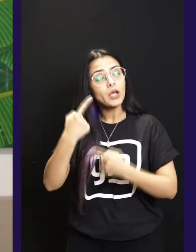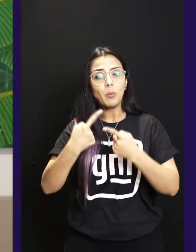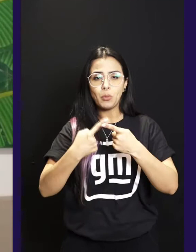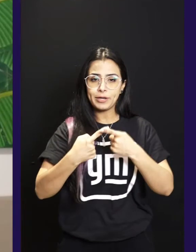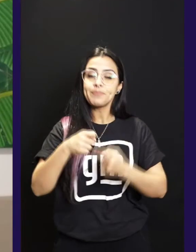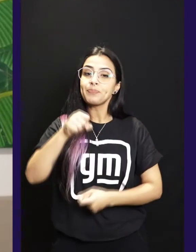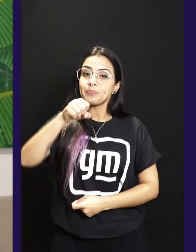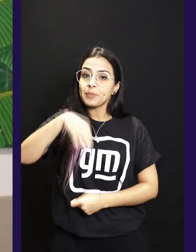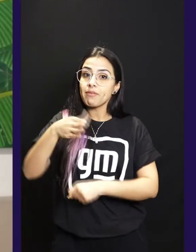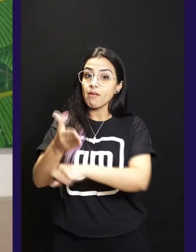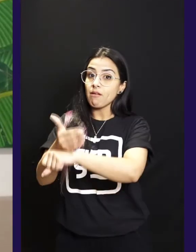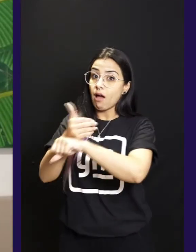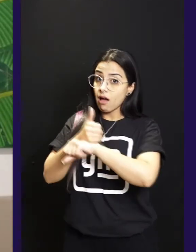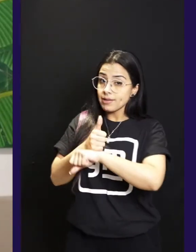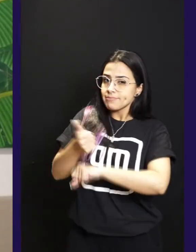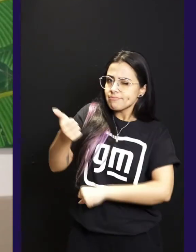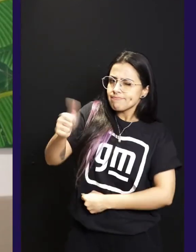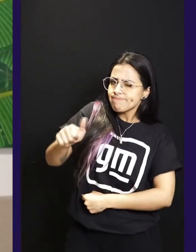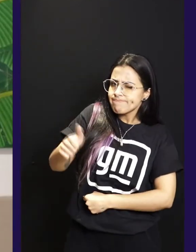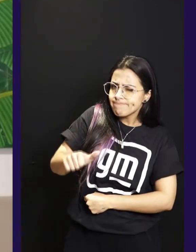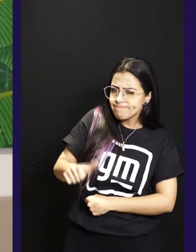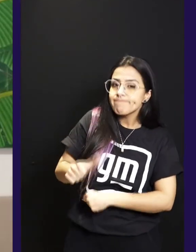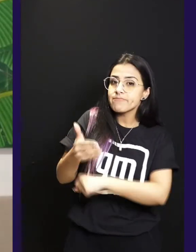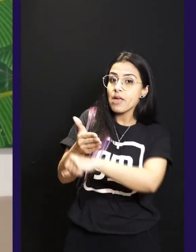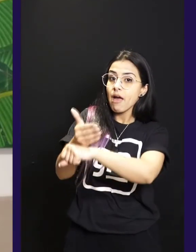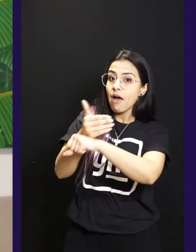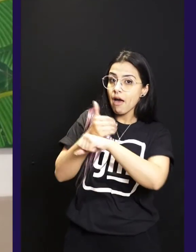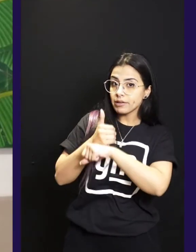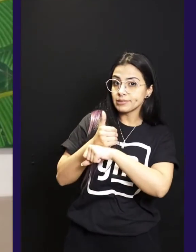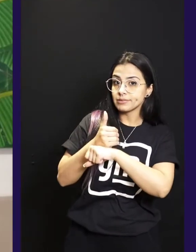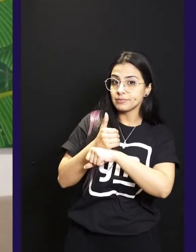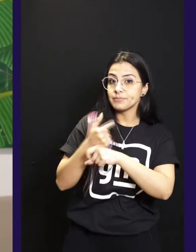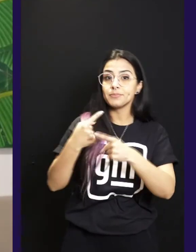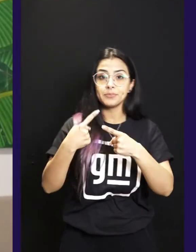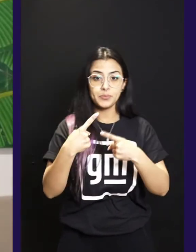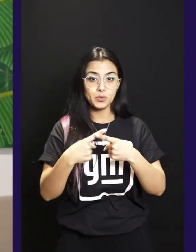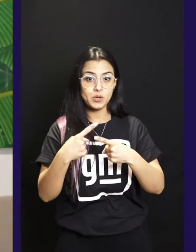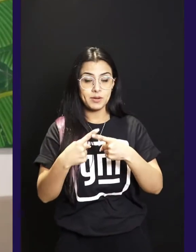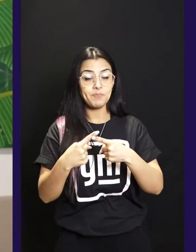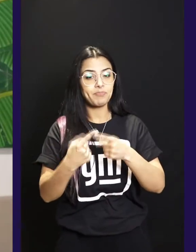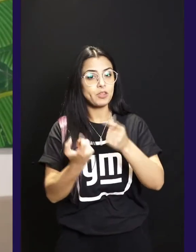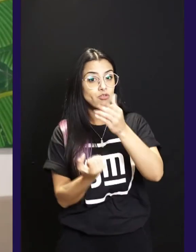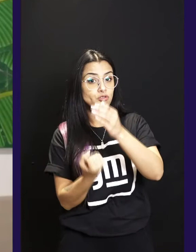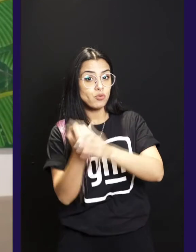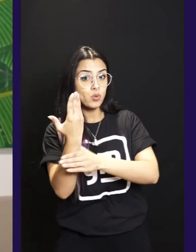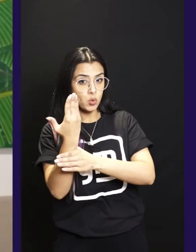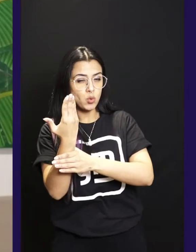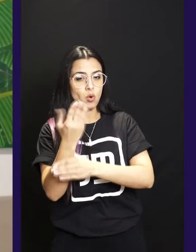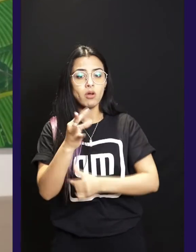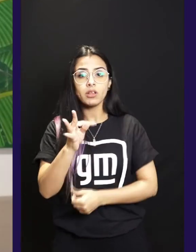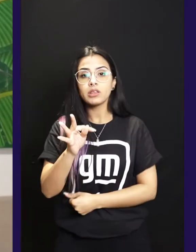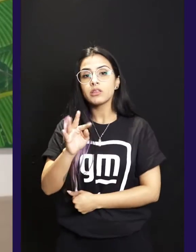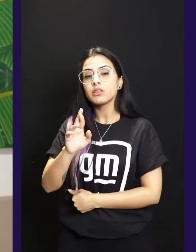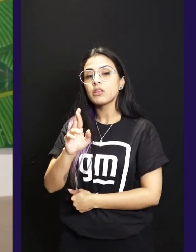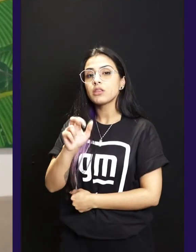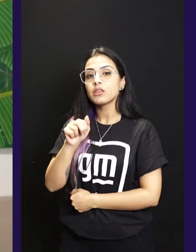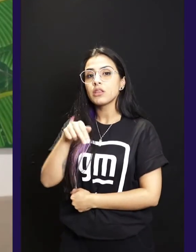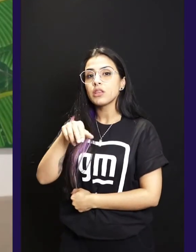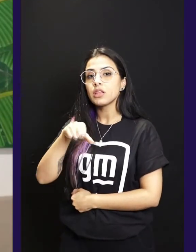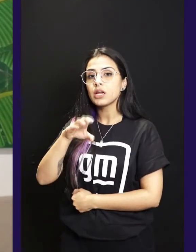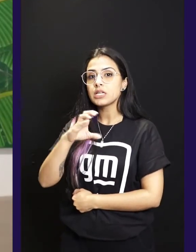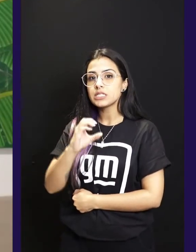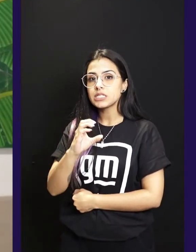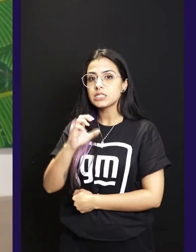diagnóstico. Né? Quando a gente consolidou a Transcendemos, a gente consolidou como uma consultoria estratégica. E como toda